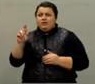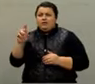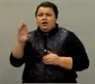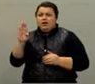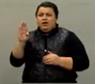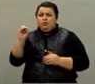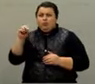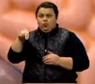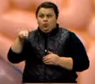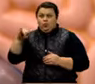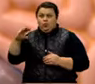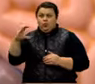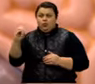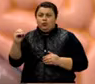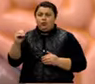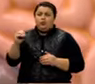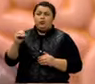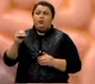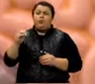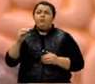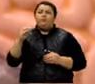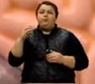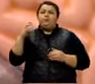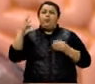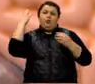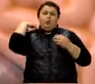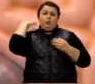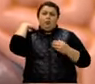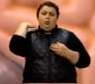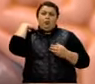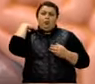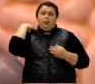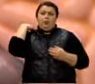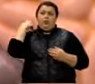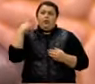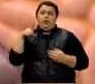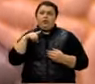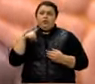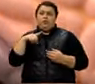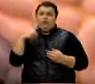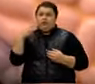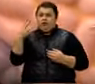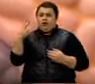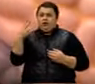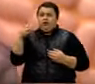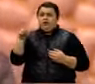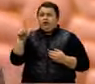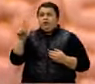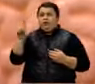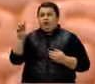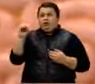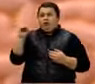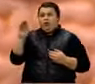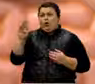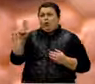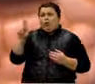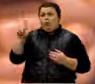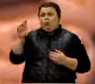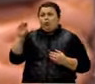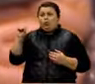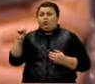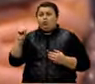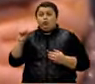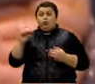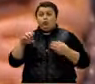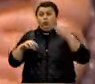o lado direito, o pulmão lado direito é composto por 3 lóbulos e do lado esquerdo 2.